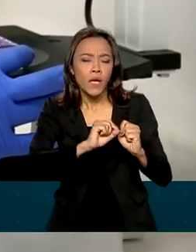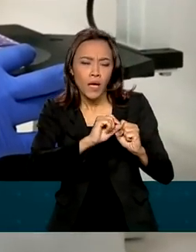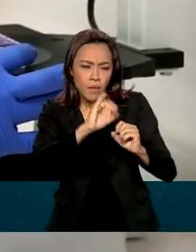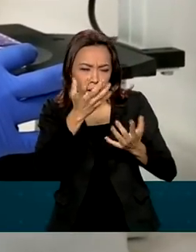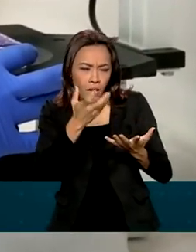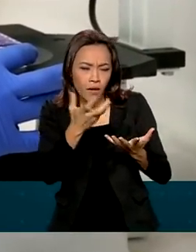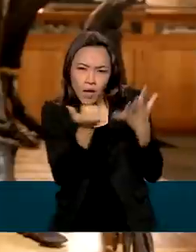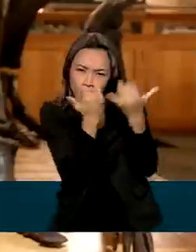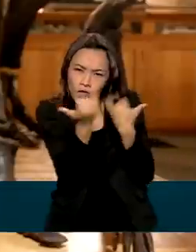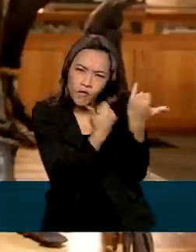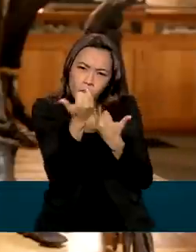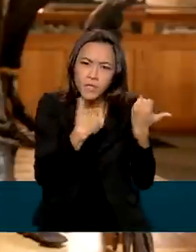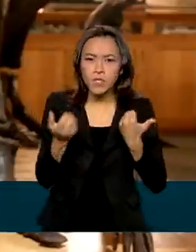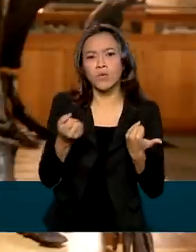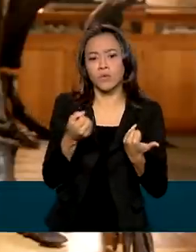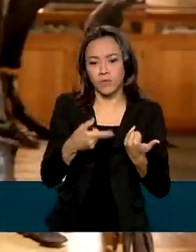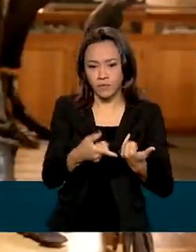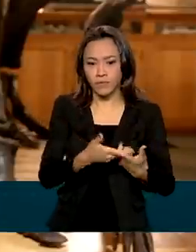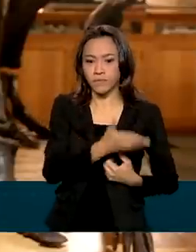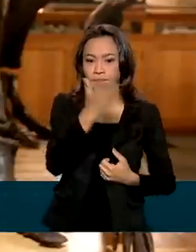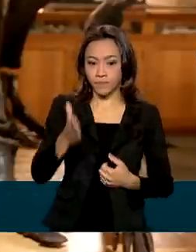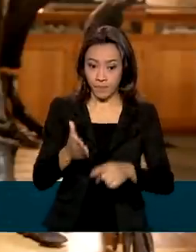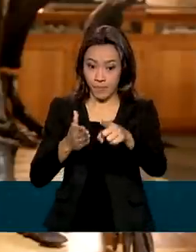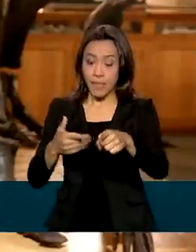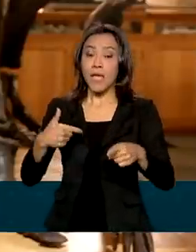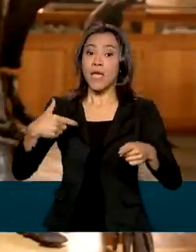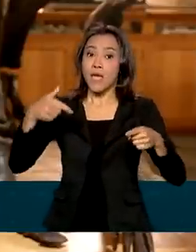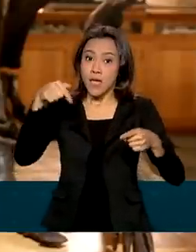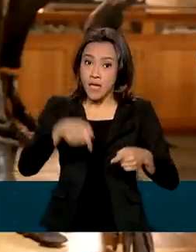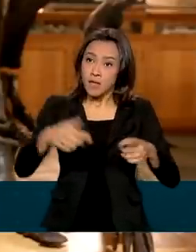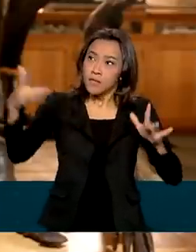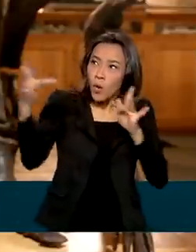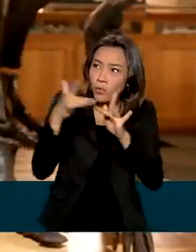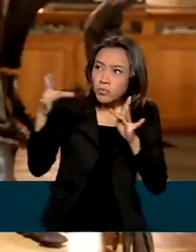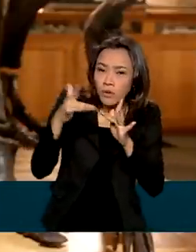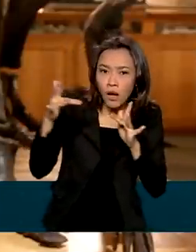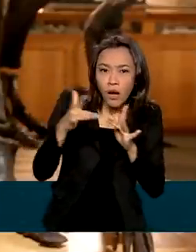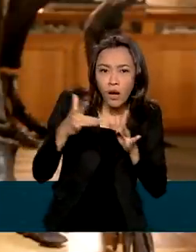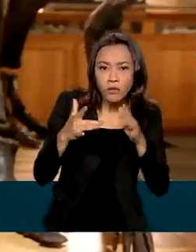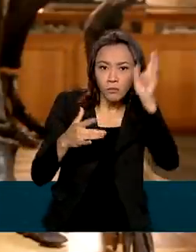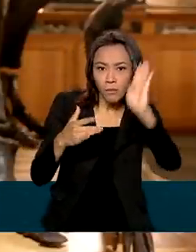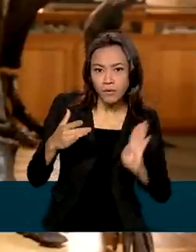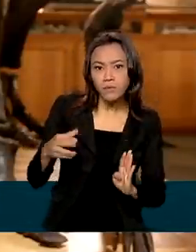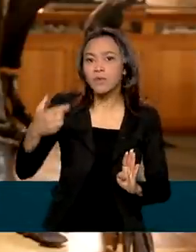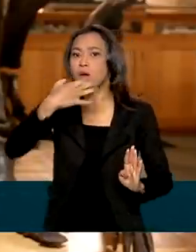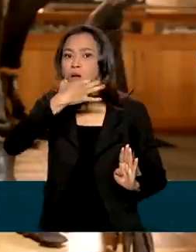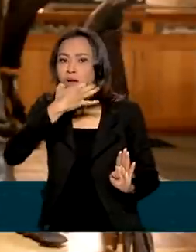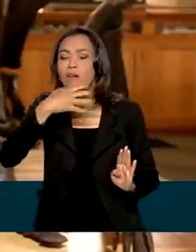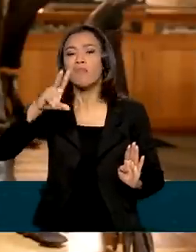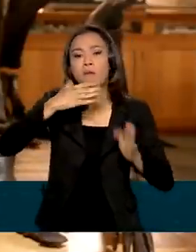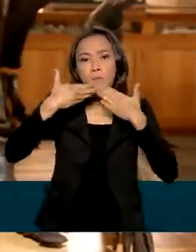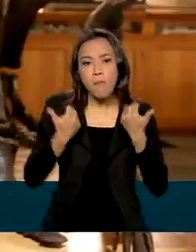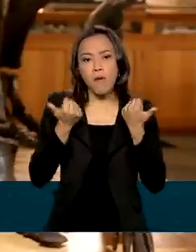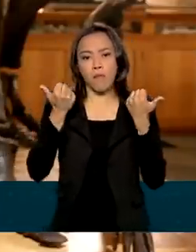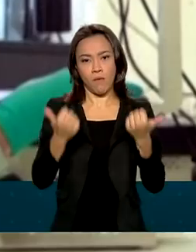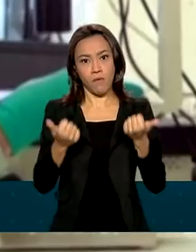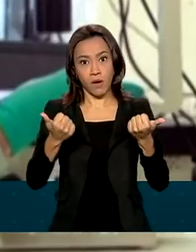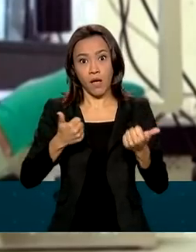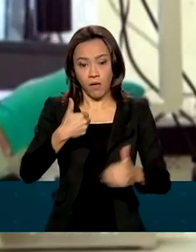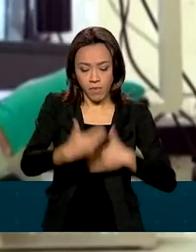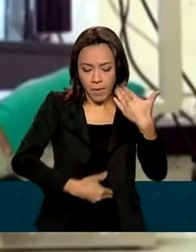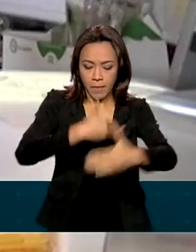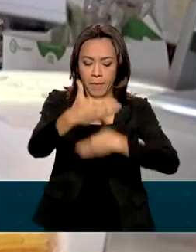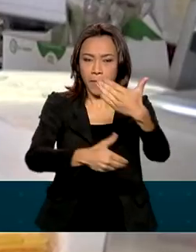profissionais. Nesse intercâmbio, seguramente vão melhorar as condições de assistência do nosso país.